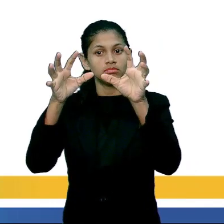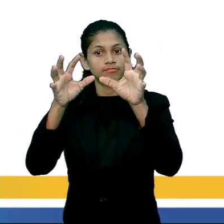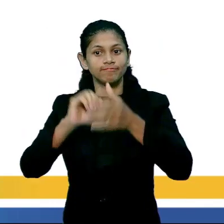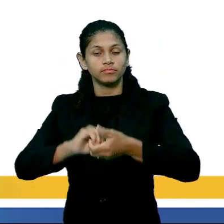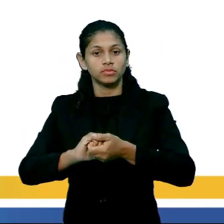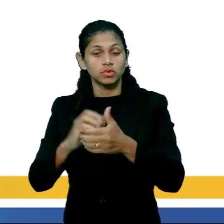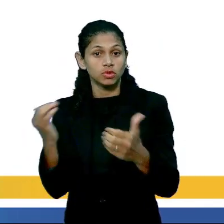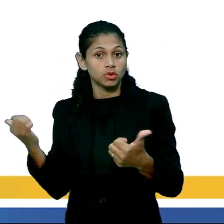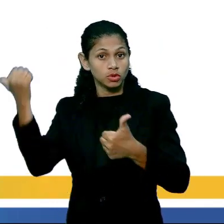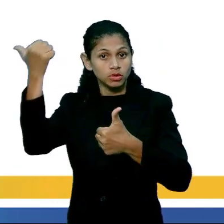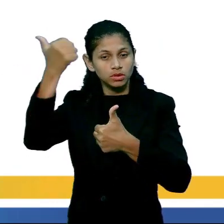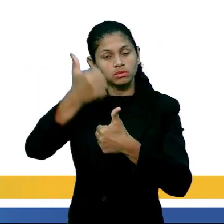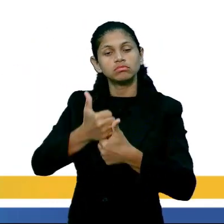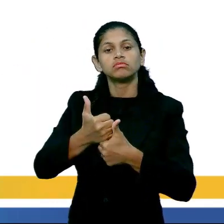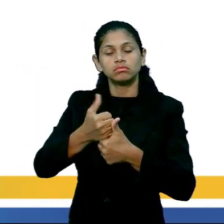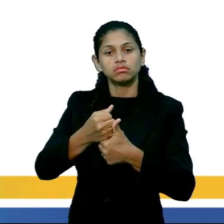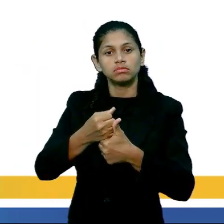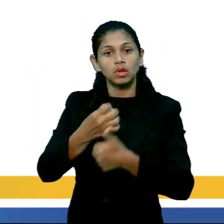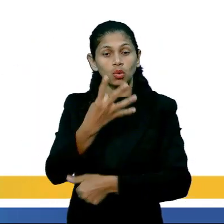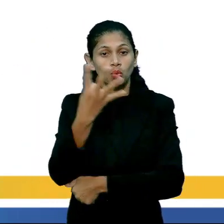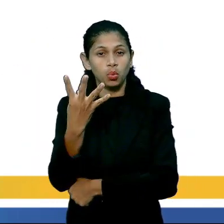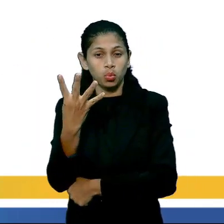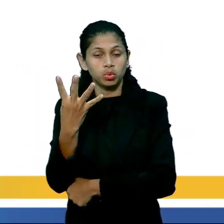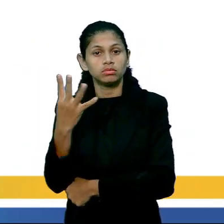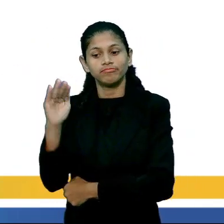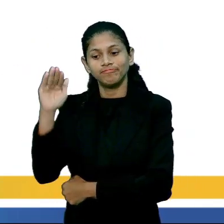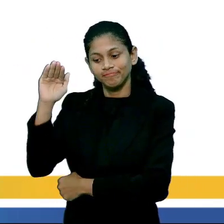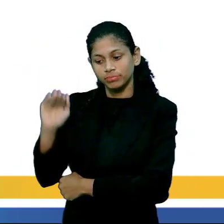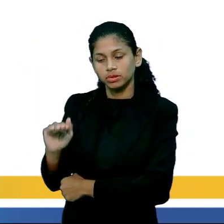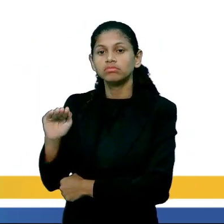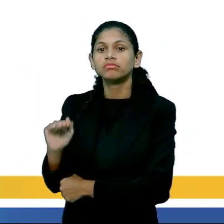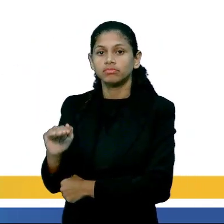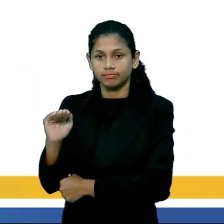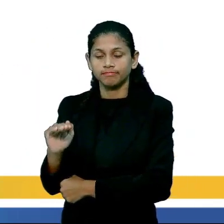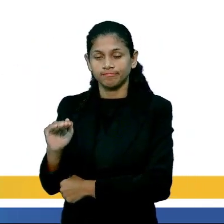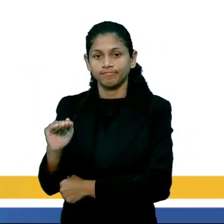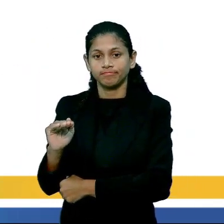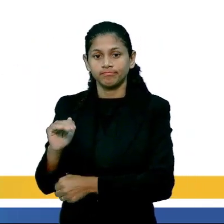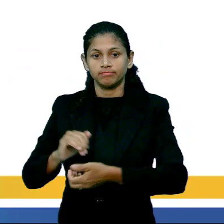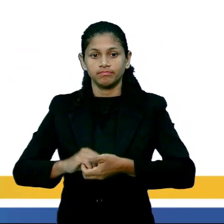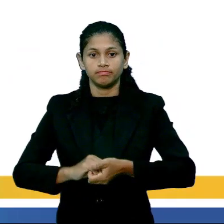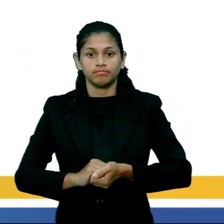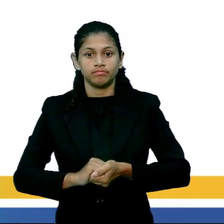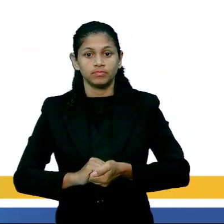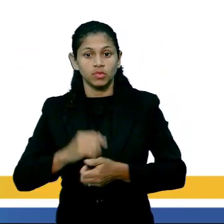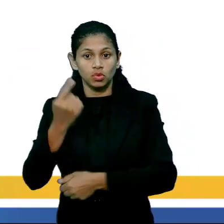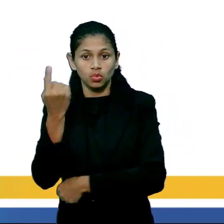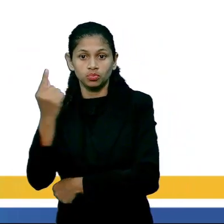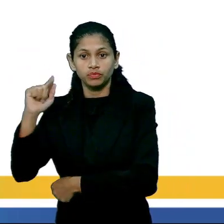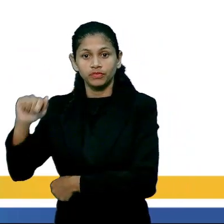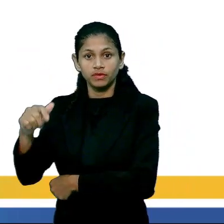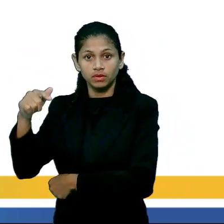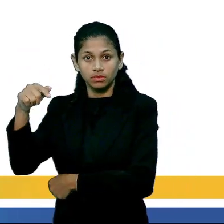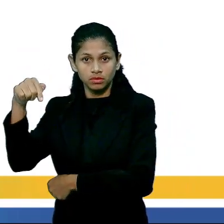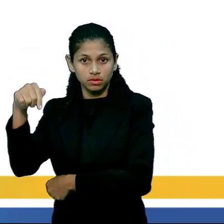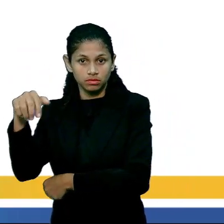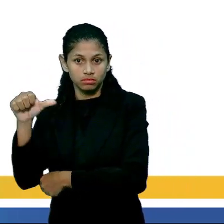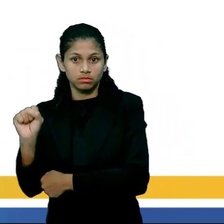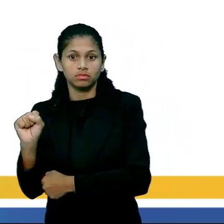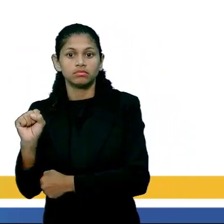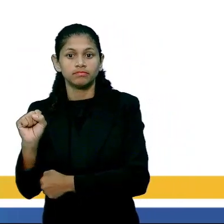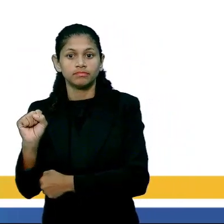substituirá Os Quatros mais baixos de estaturas de 1,78